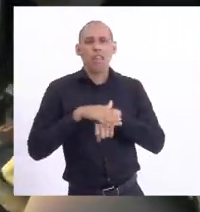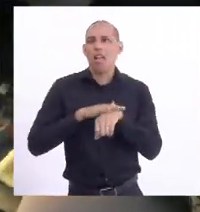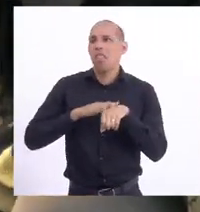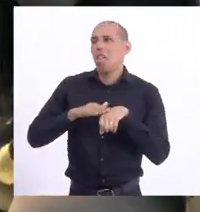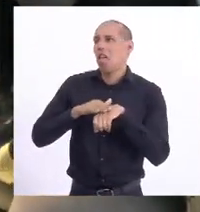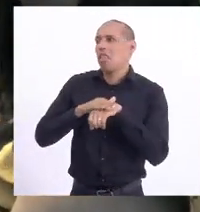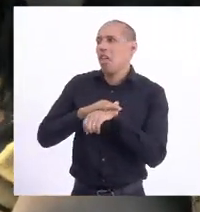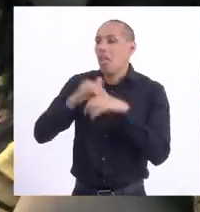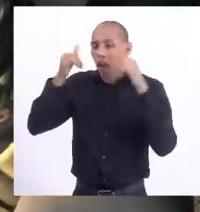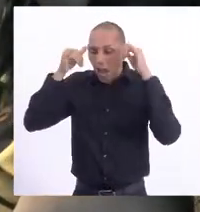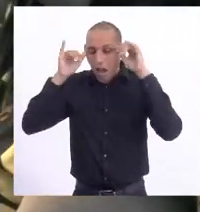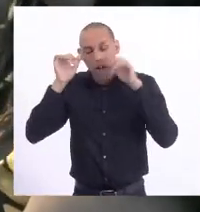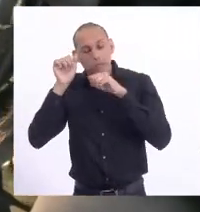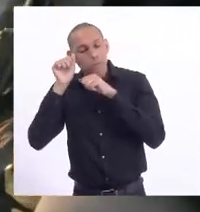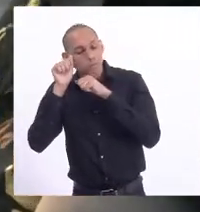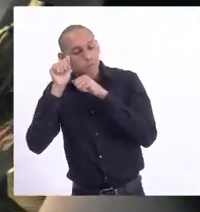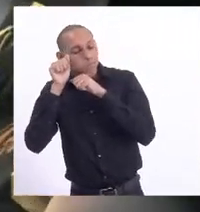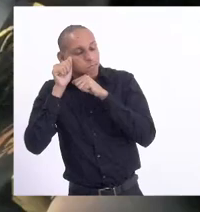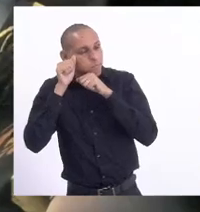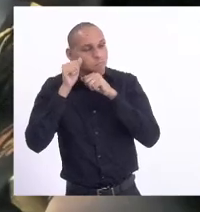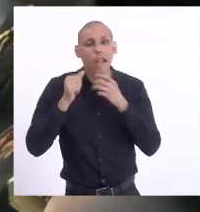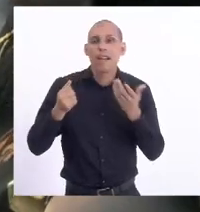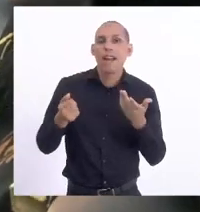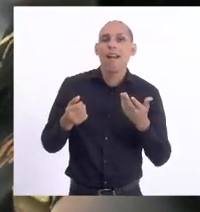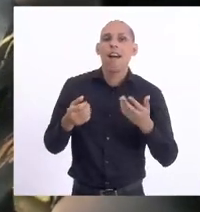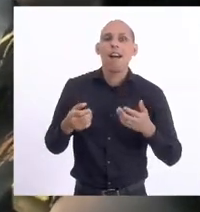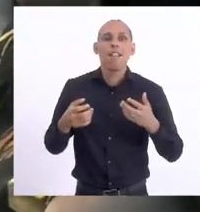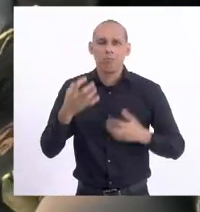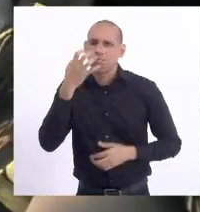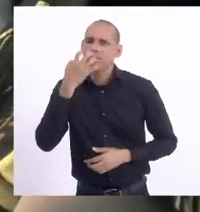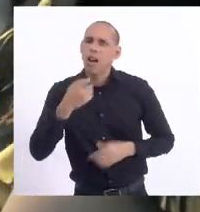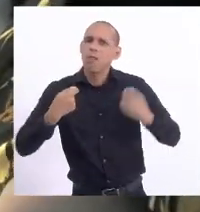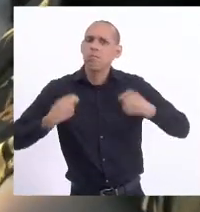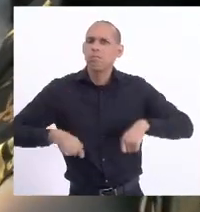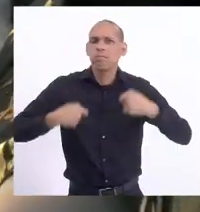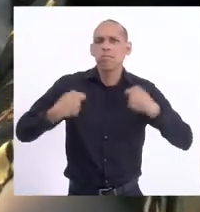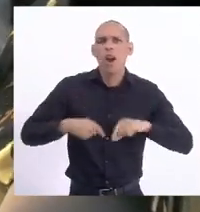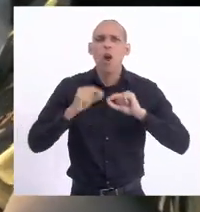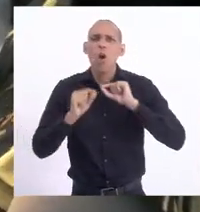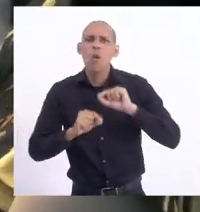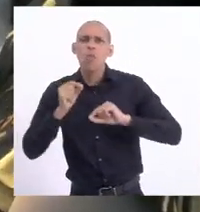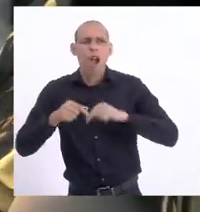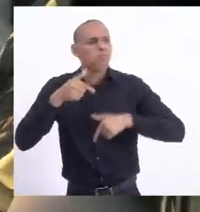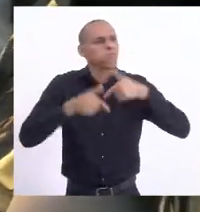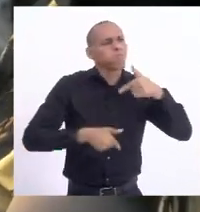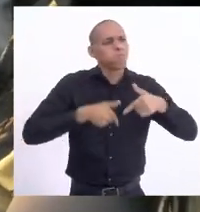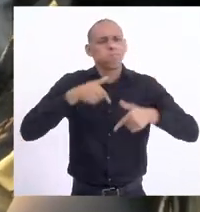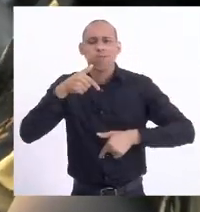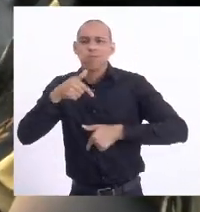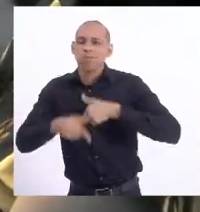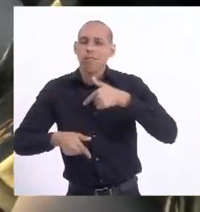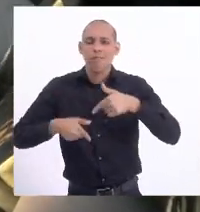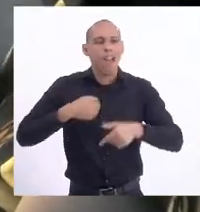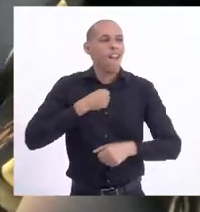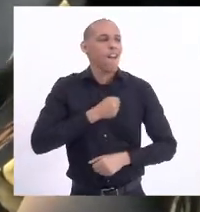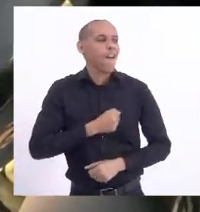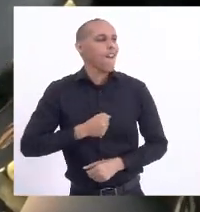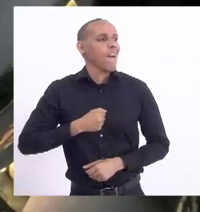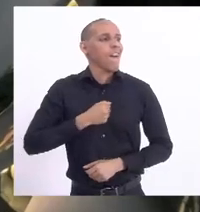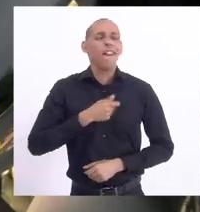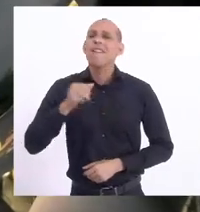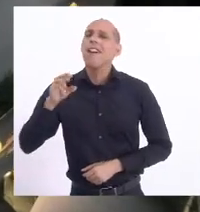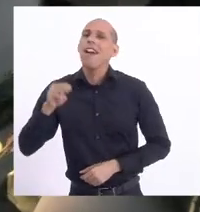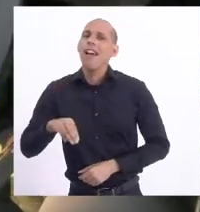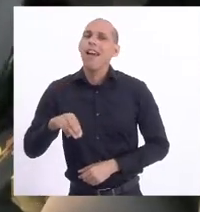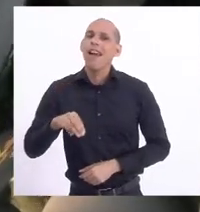boi dormir, levando a sério um trabalho que satisfaz, e quem é